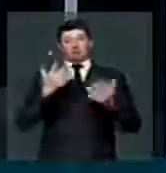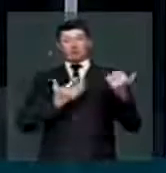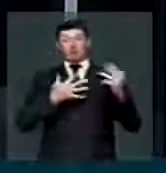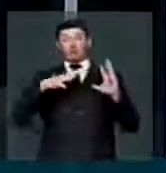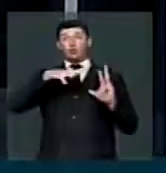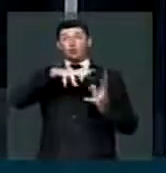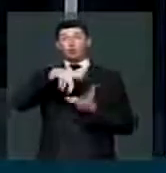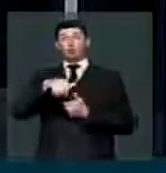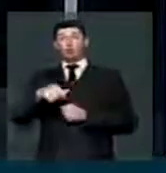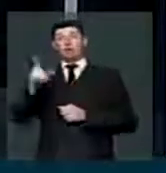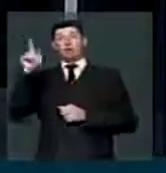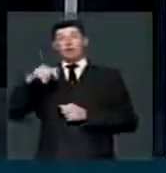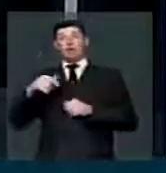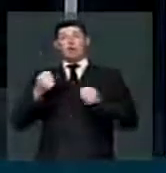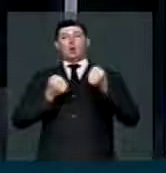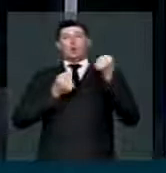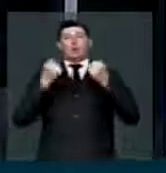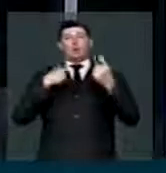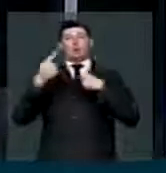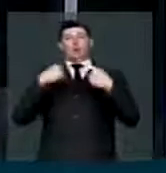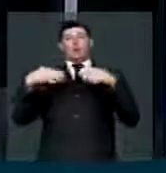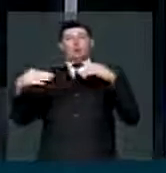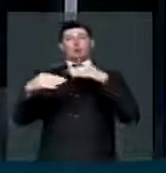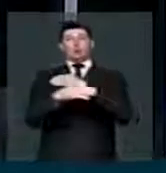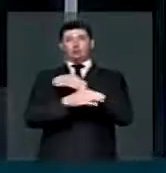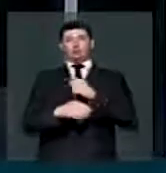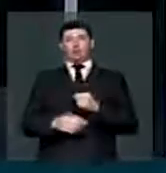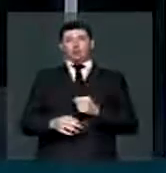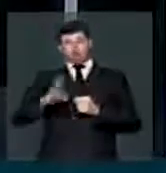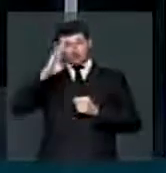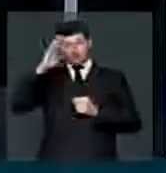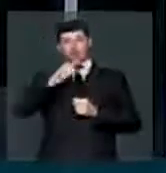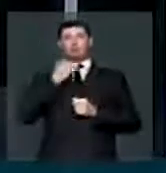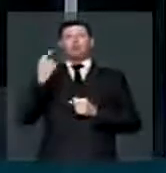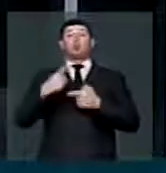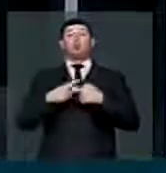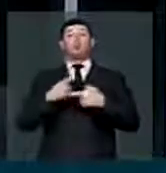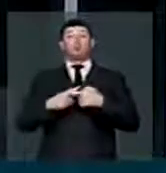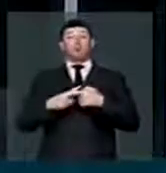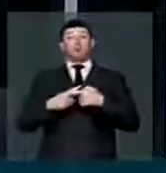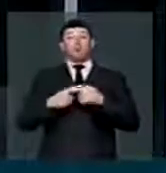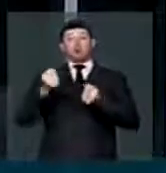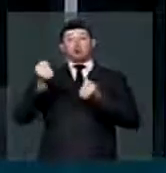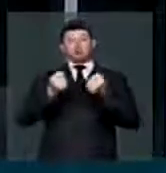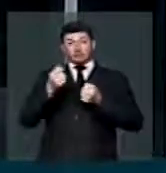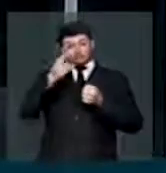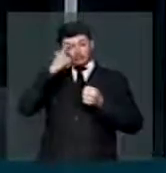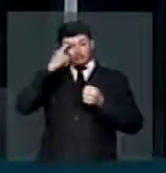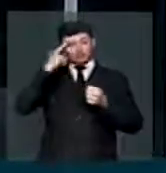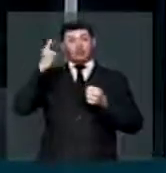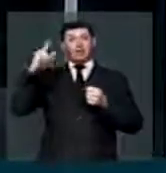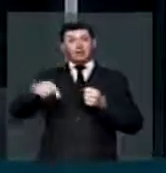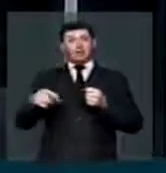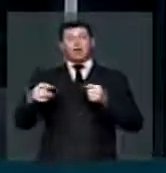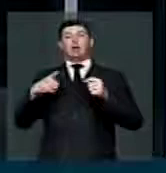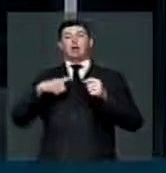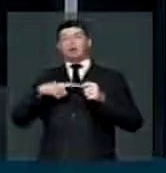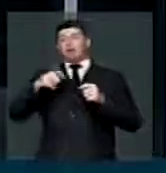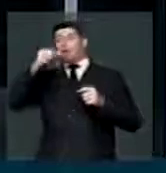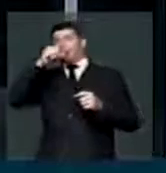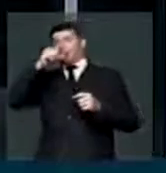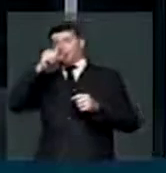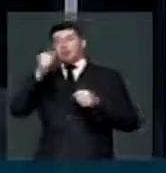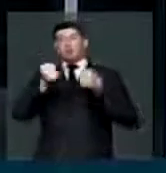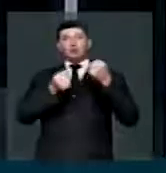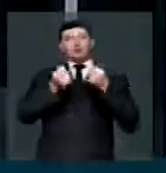no mundo é o trânsito. E que a principal causa de mortes do jovem no trânsito é a associação